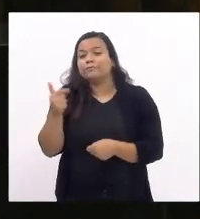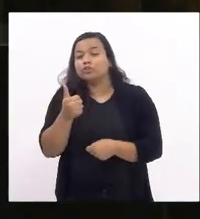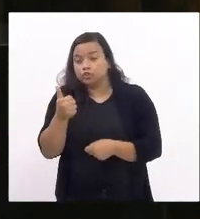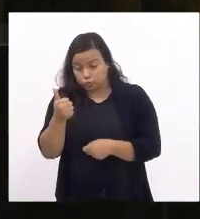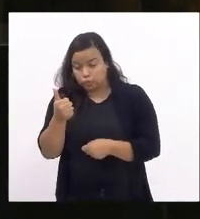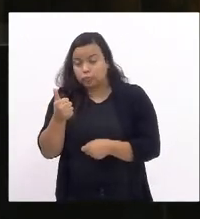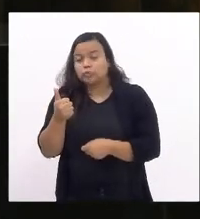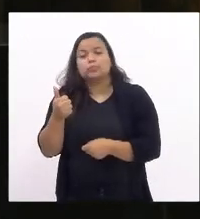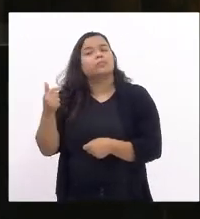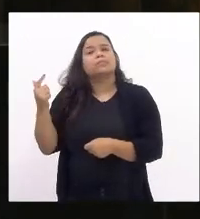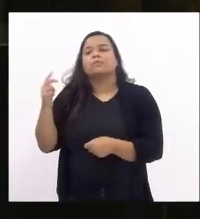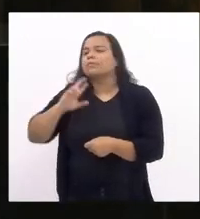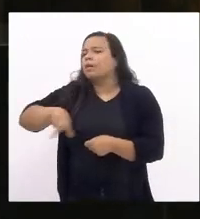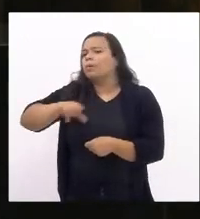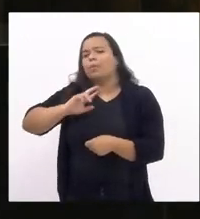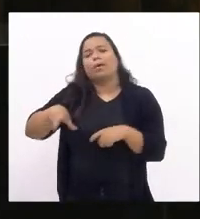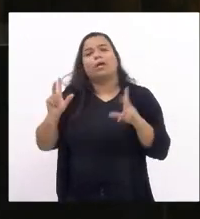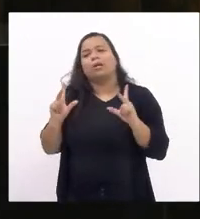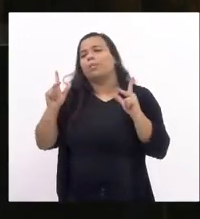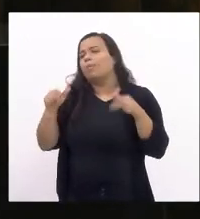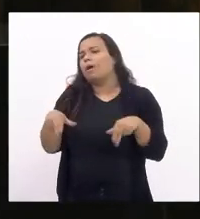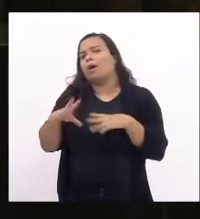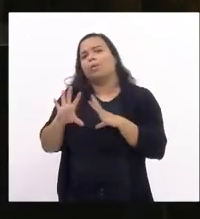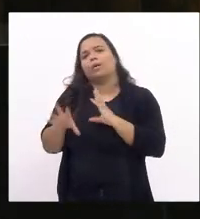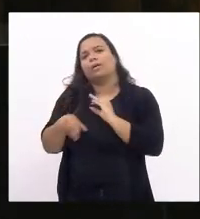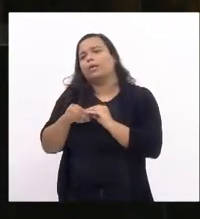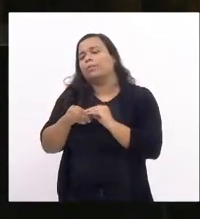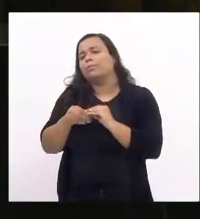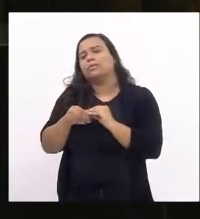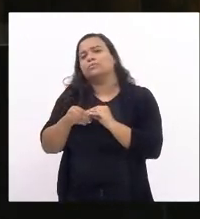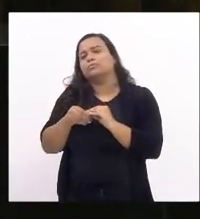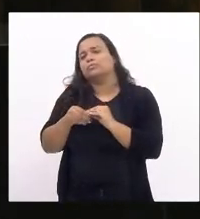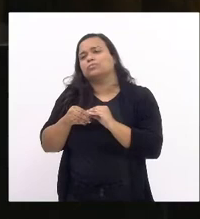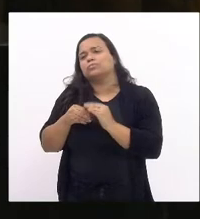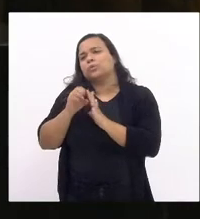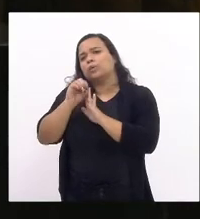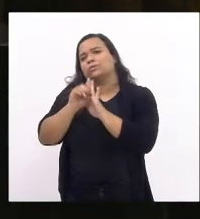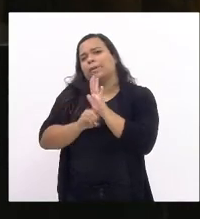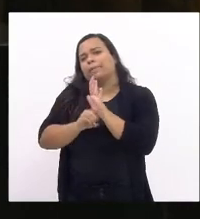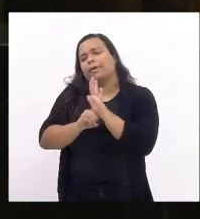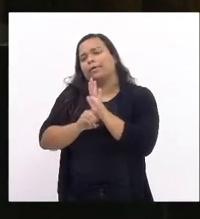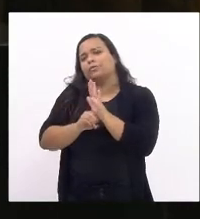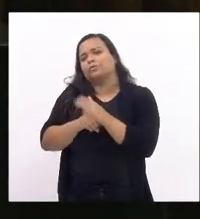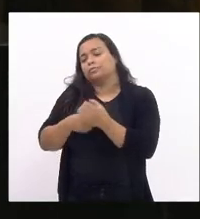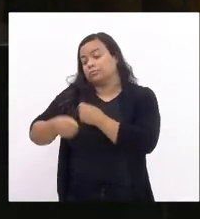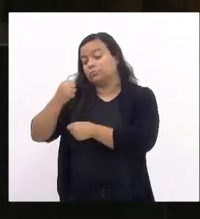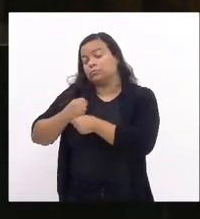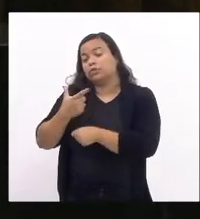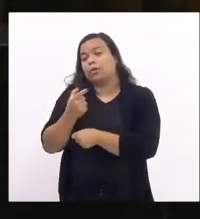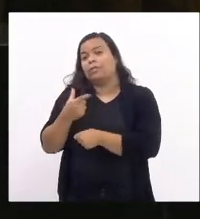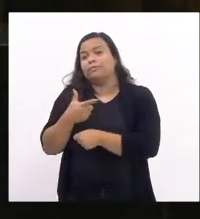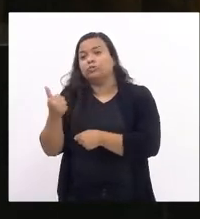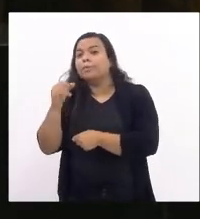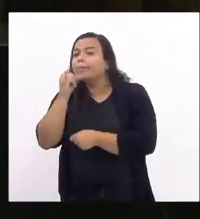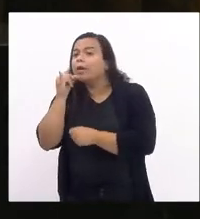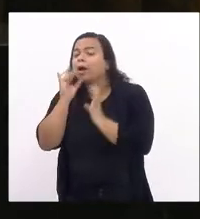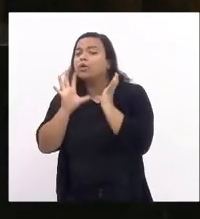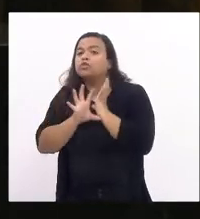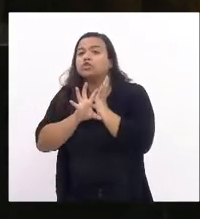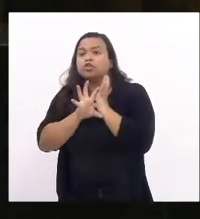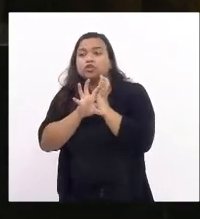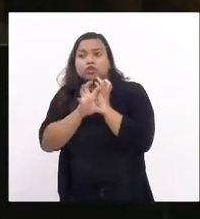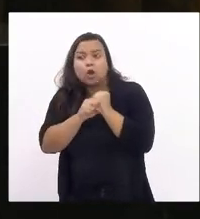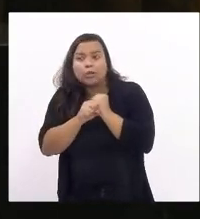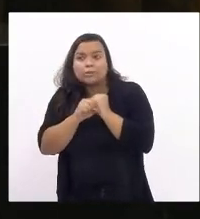foi igual a esse incremento dado no orçamento. Em 2021, por exemplo, do total